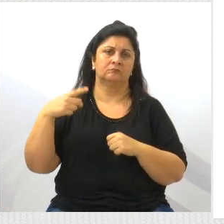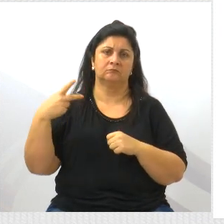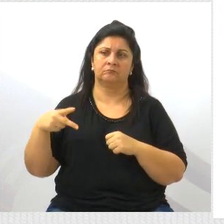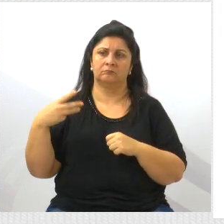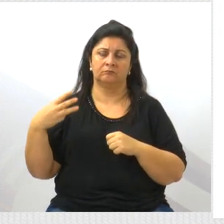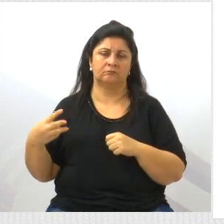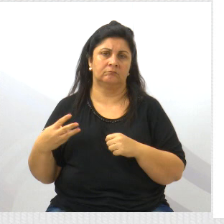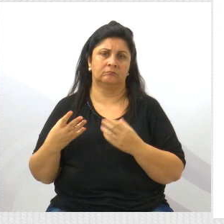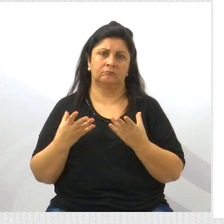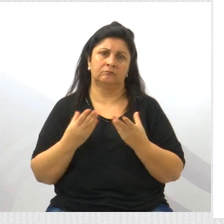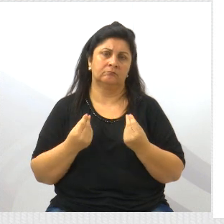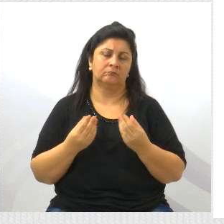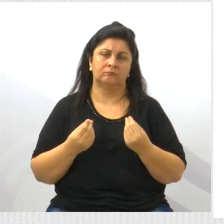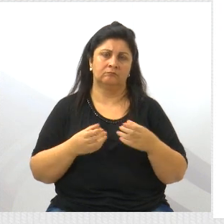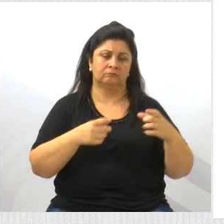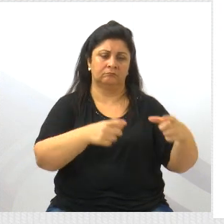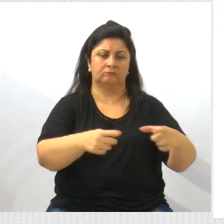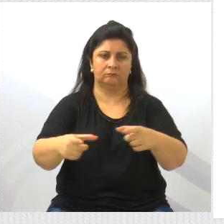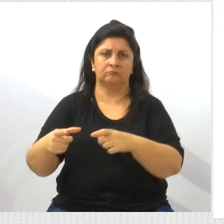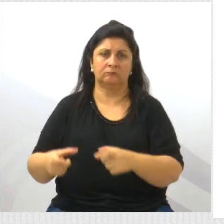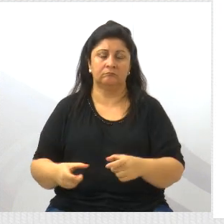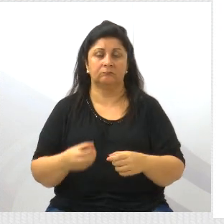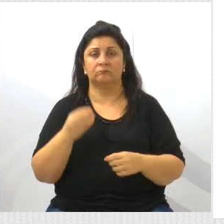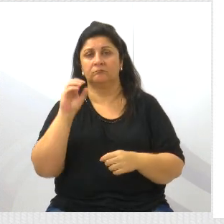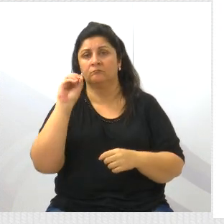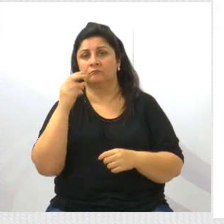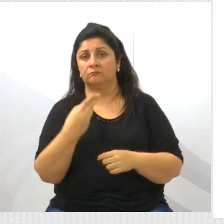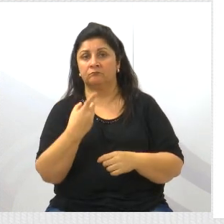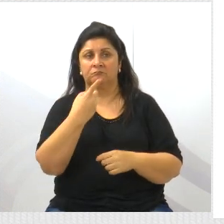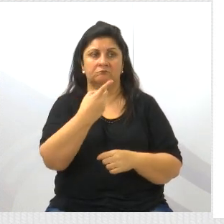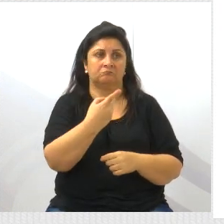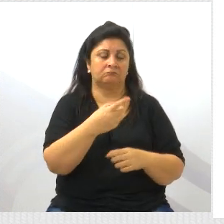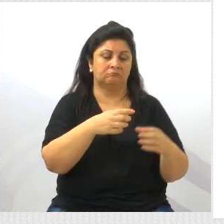ter várias no mesmo bairro, ou um bairro não ter.